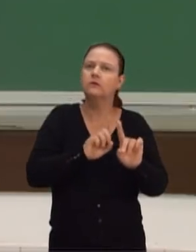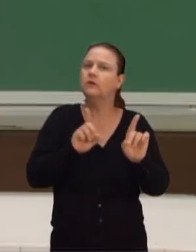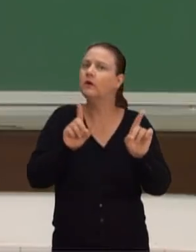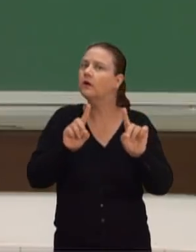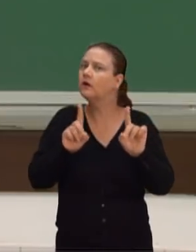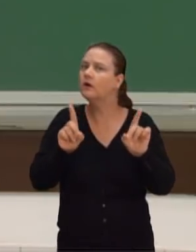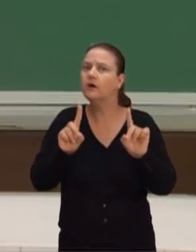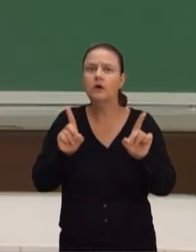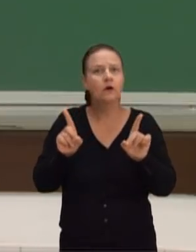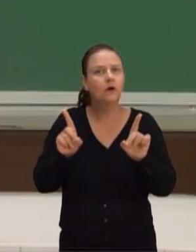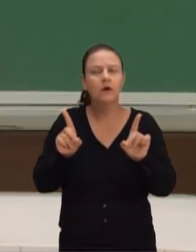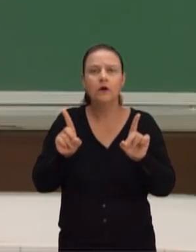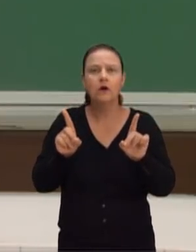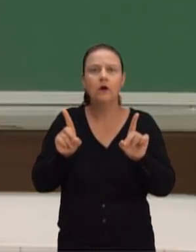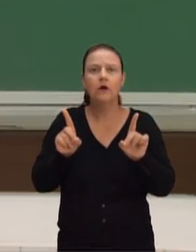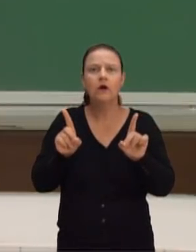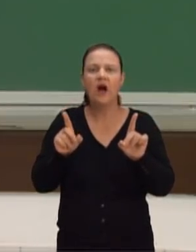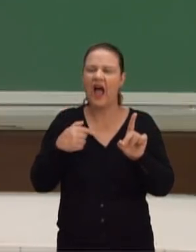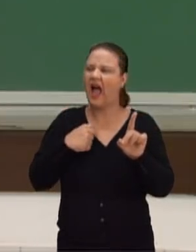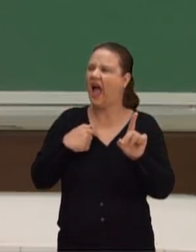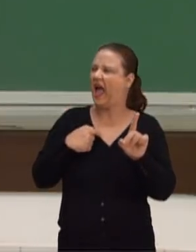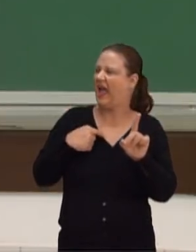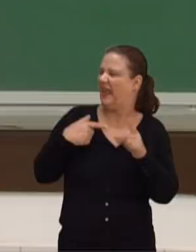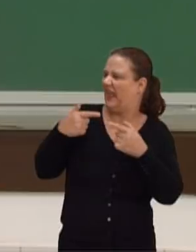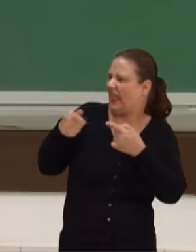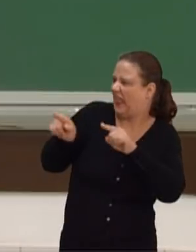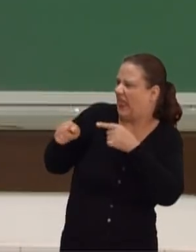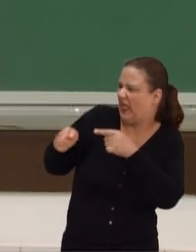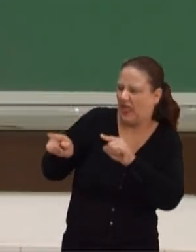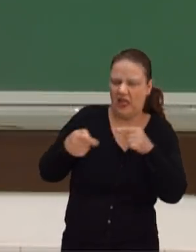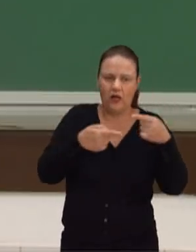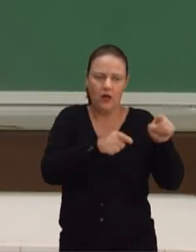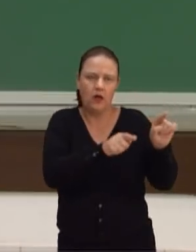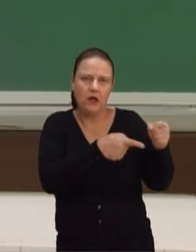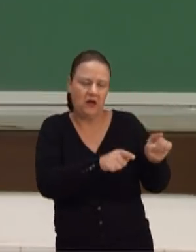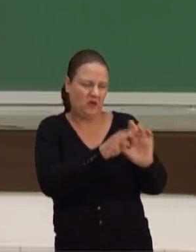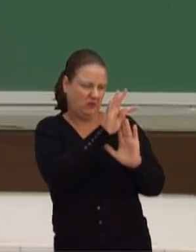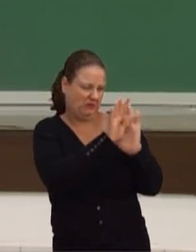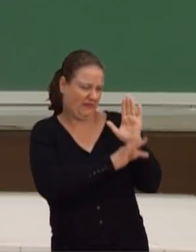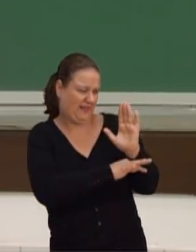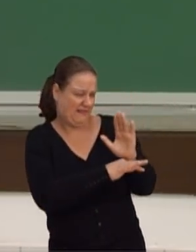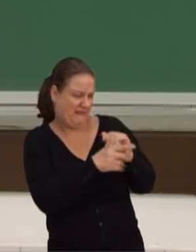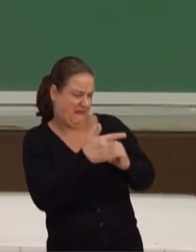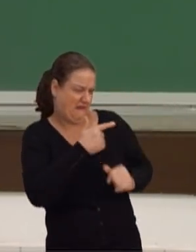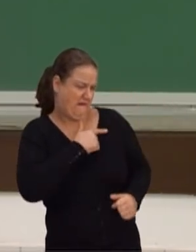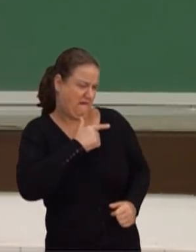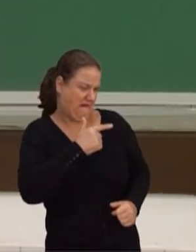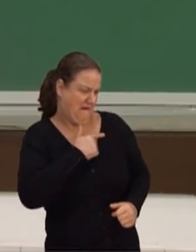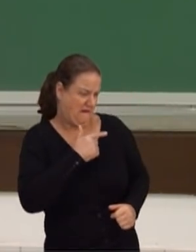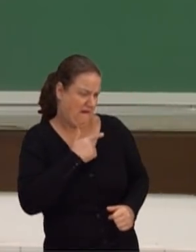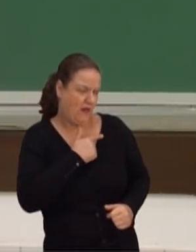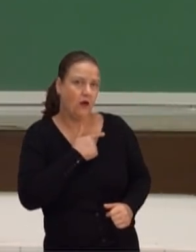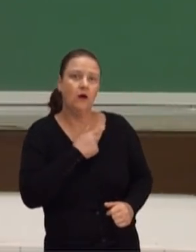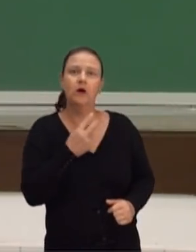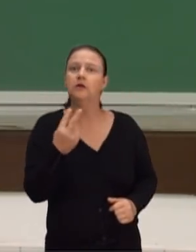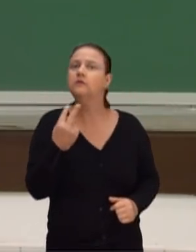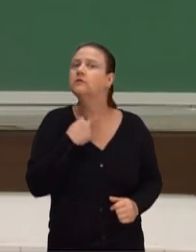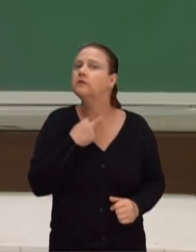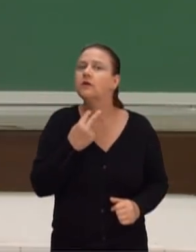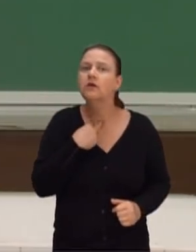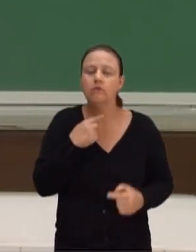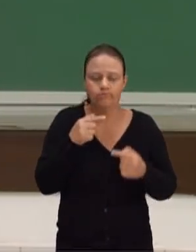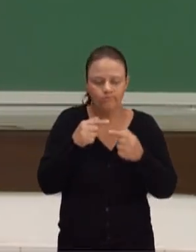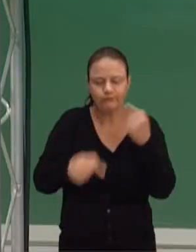aí, estão tirando do colega. O texto do nosso colega não pode ser alvo de gracinha,